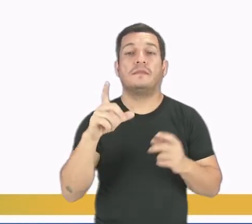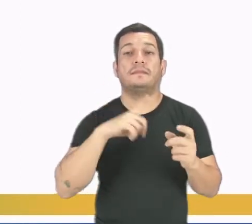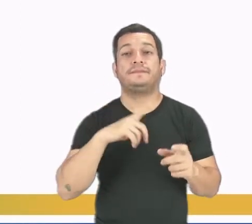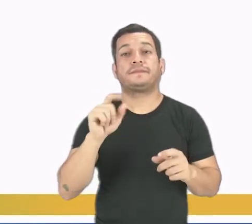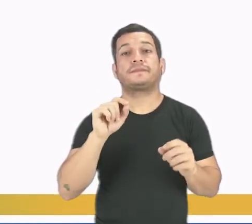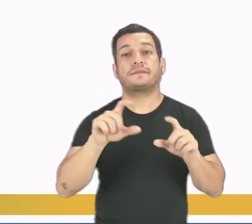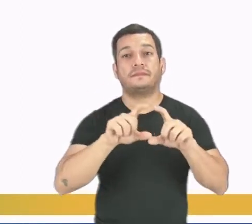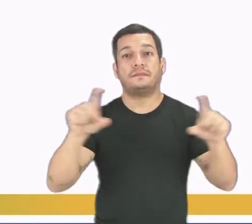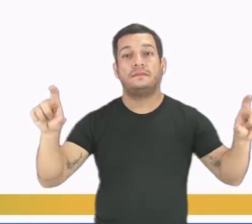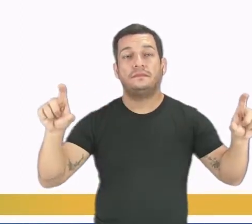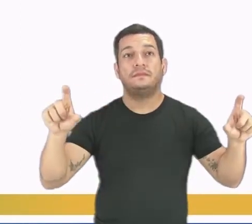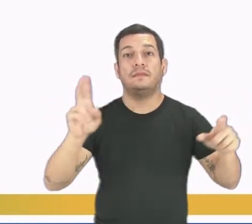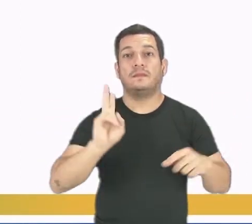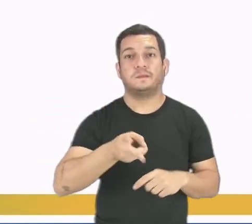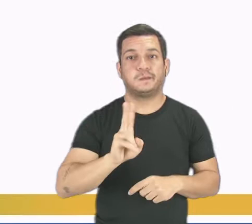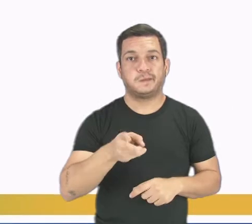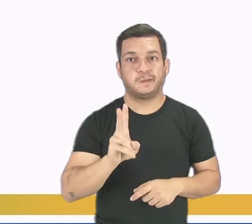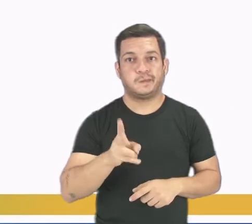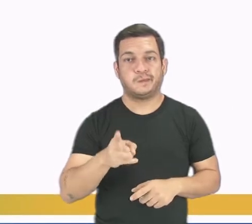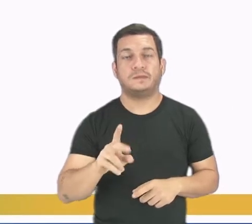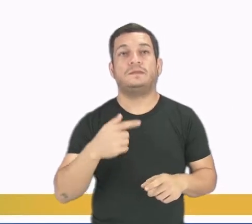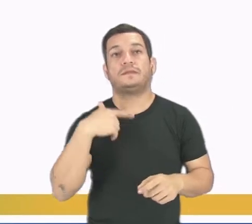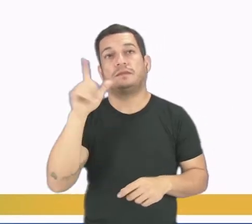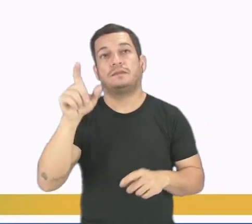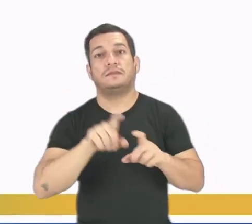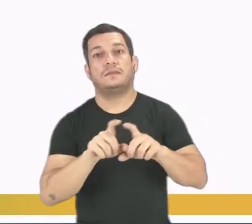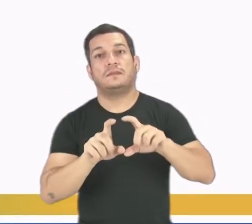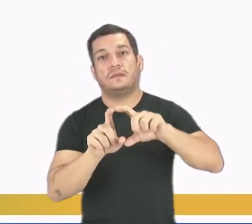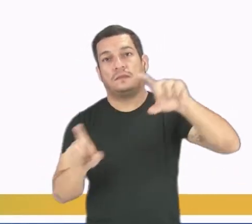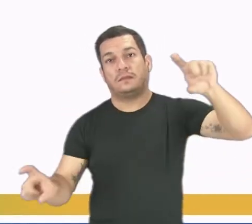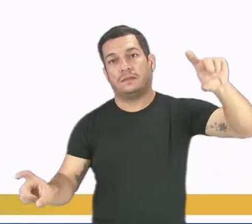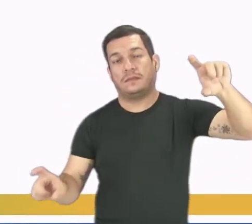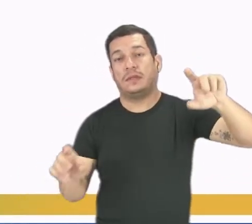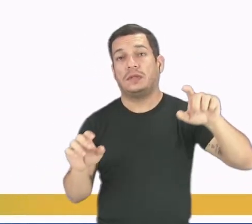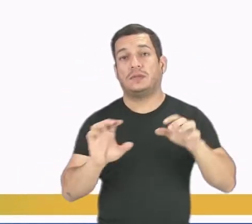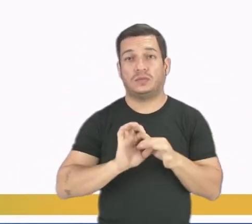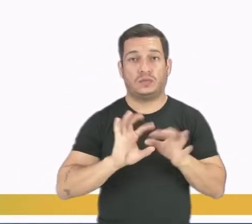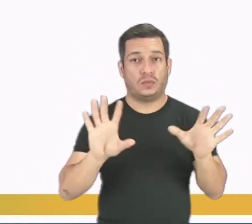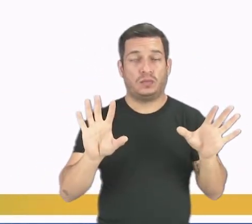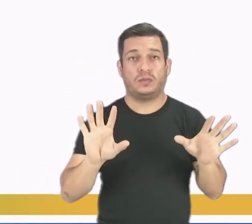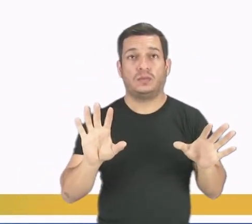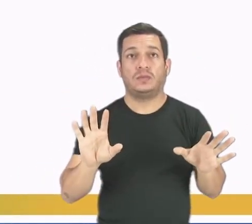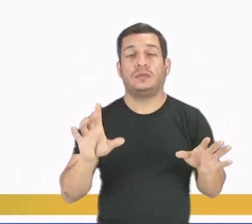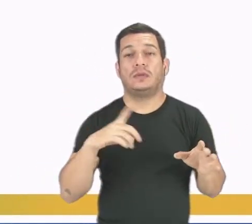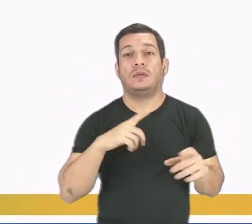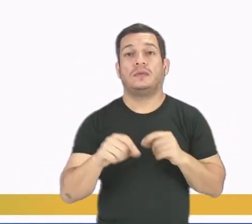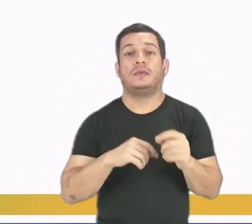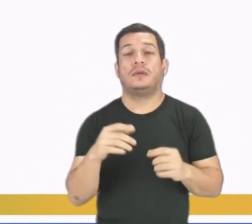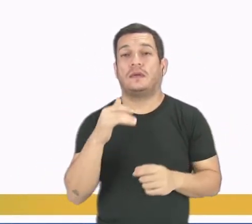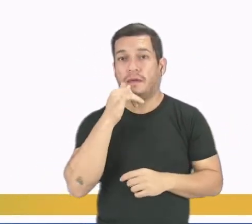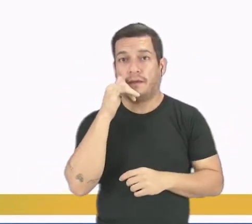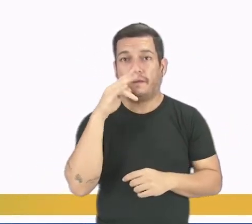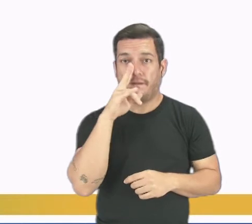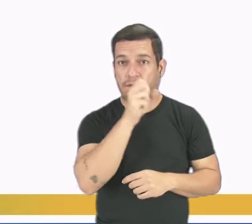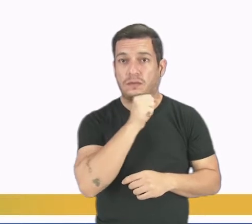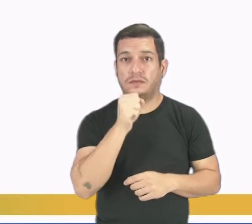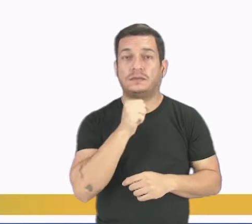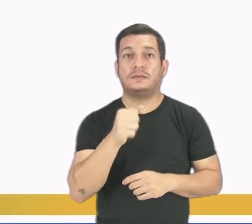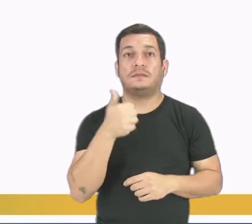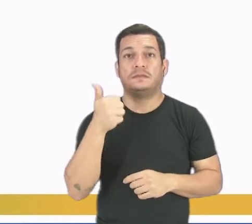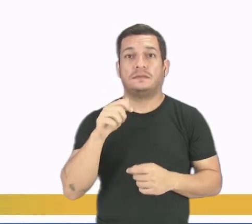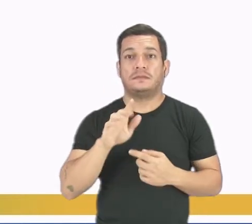bem? Então veja só, o braço é a força, tá? Da aplicação do ponto de